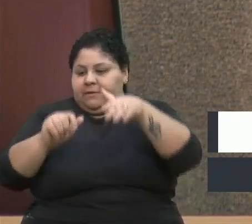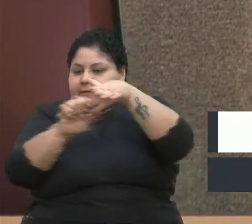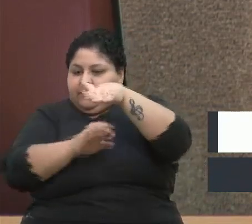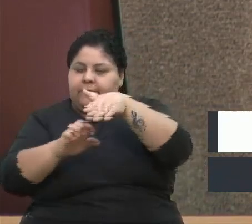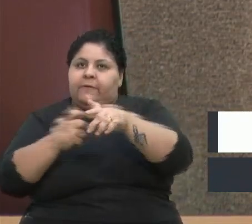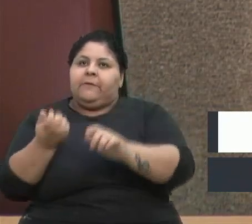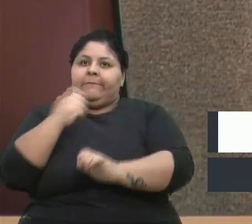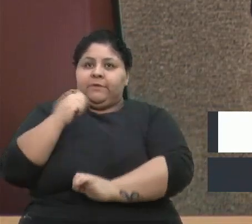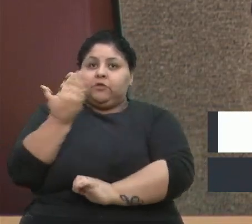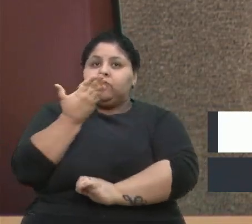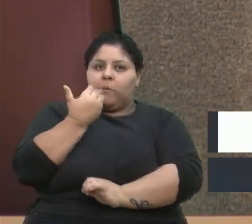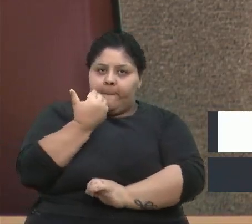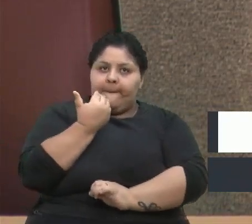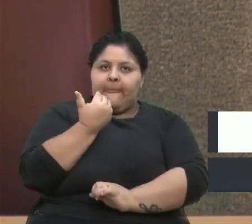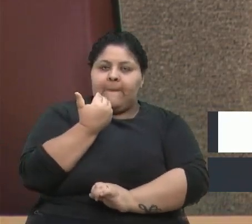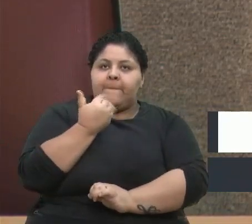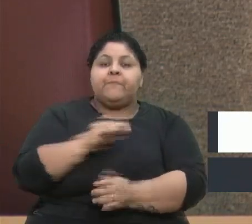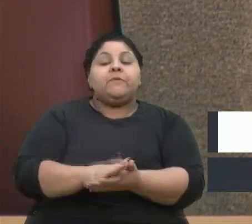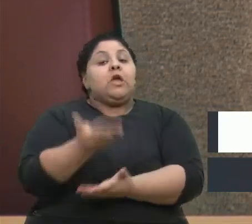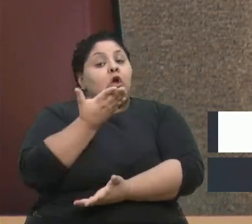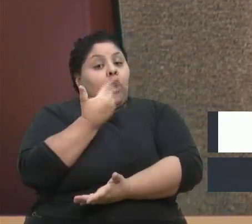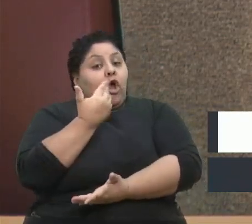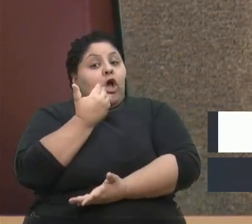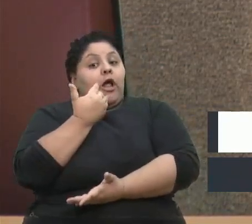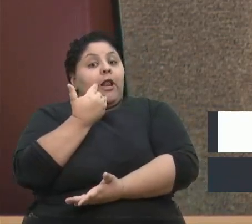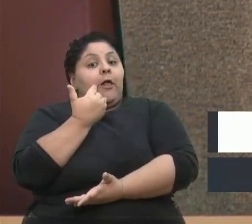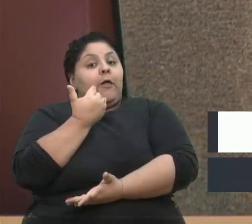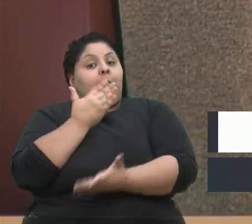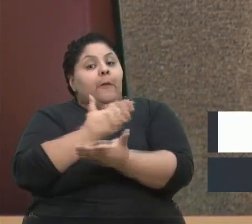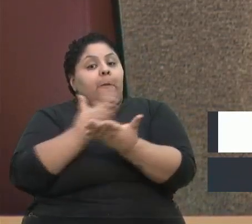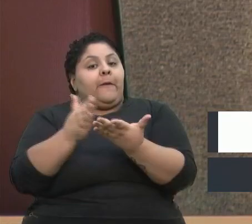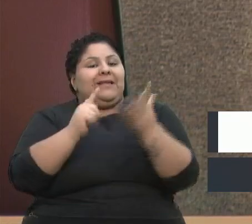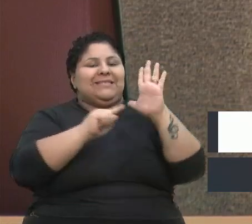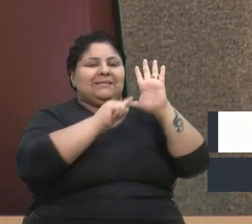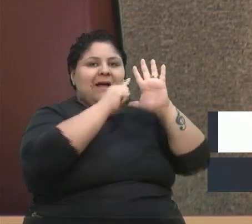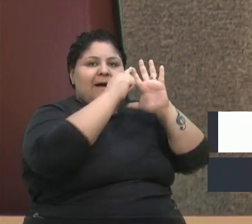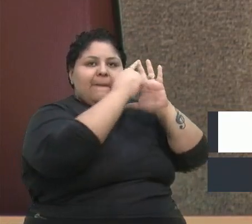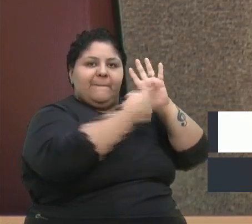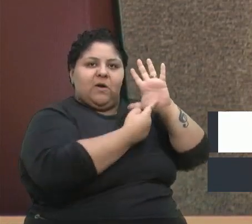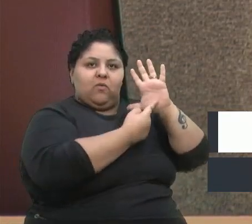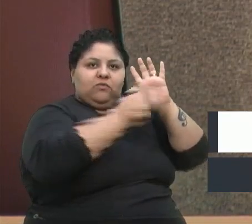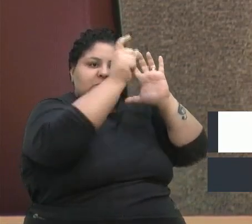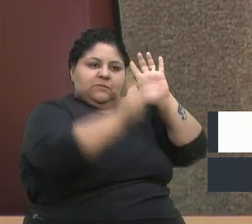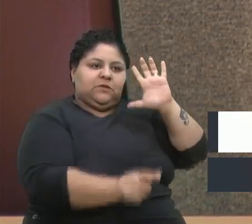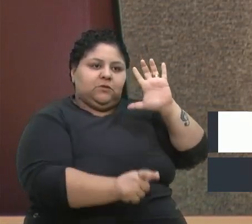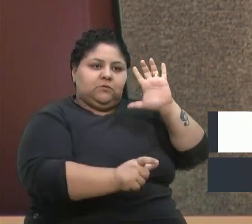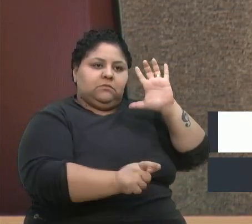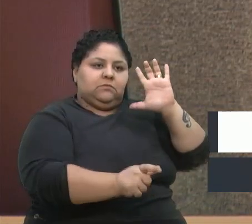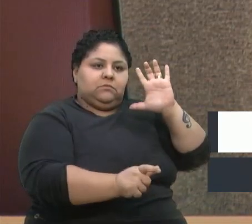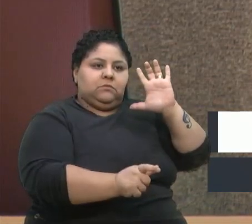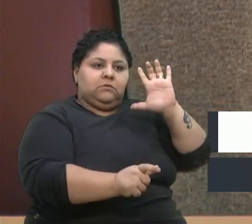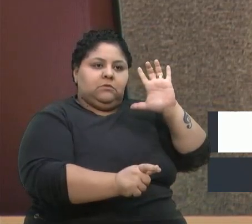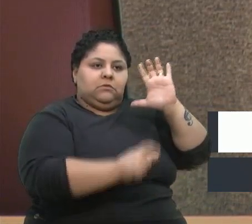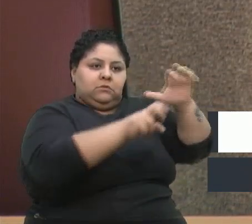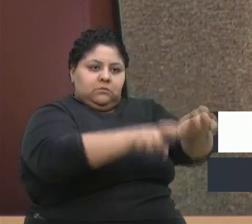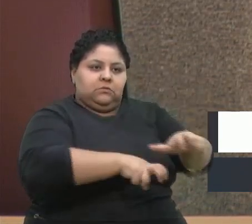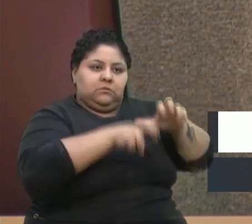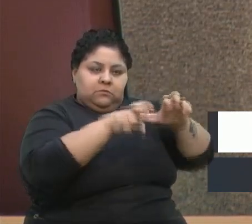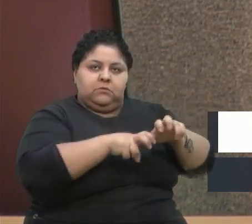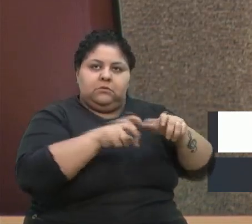e que precisam se alimentar, e o alimento vem das mãos desta gente. E assim, fazendo um